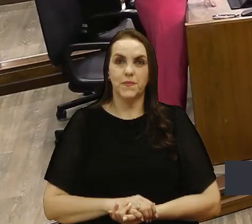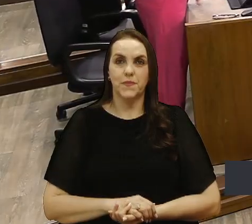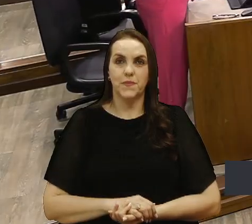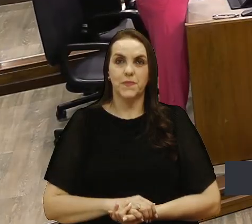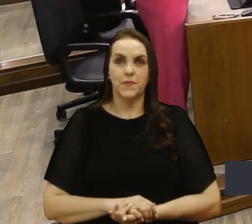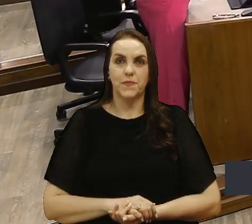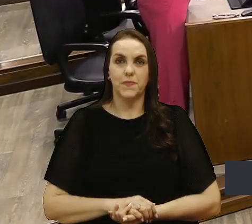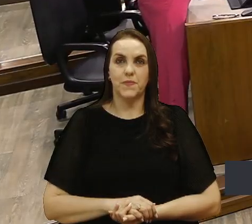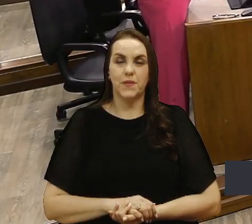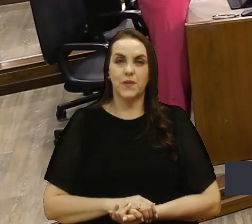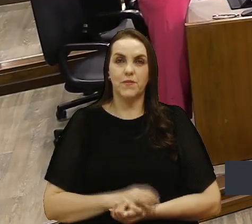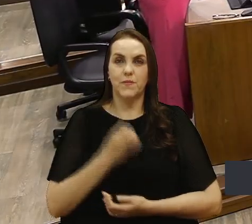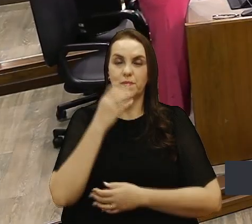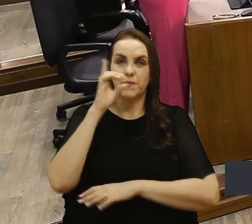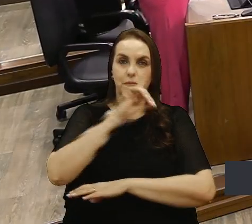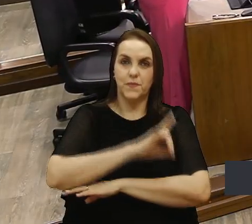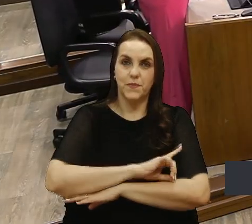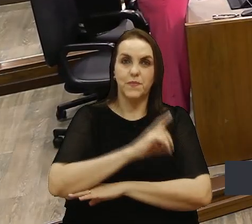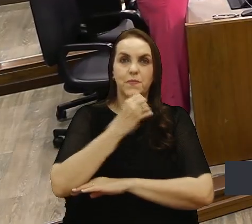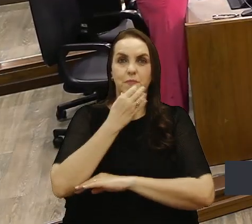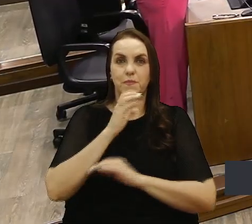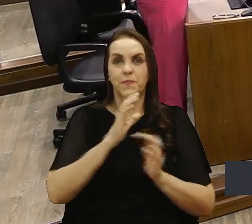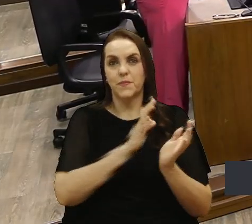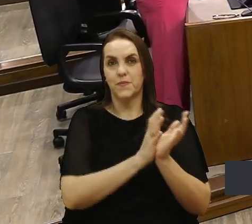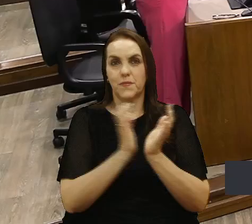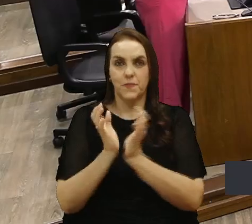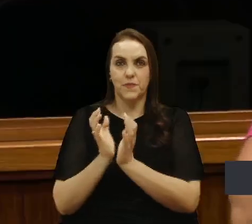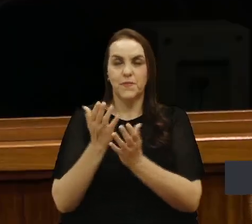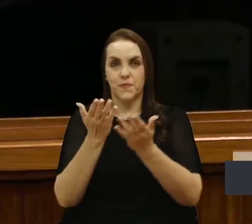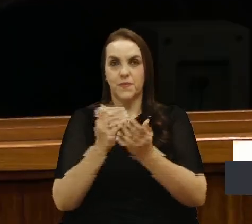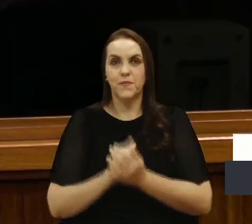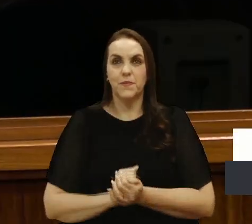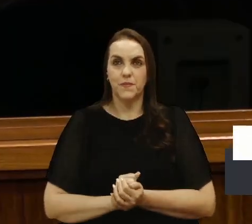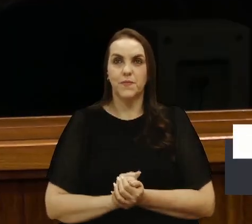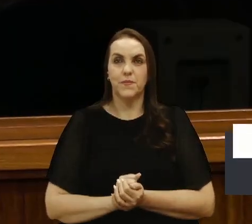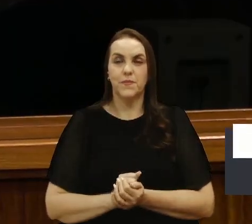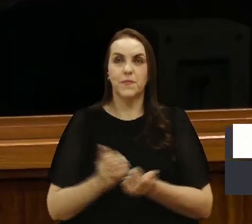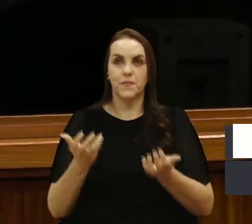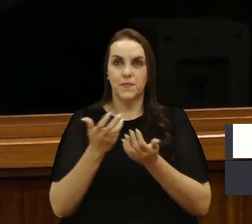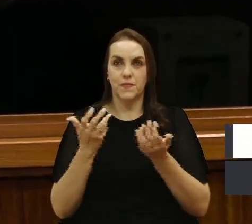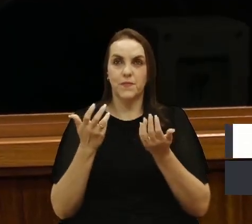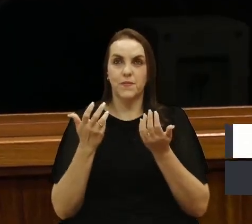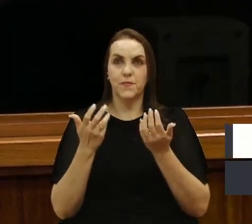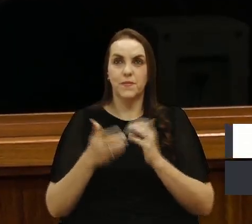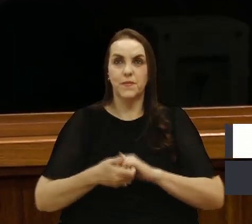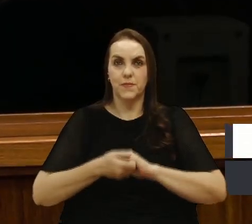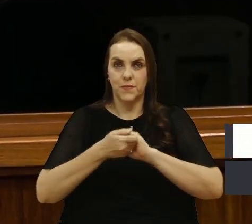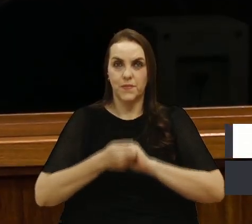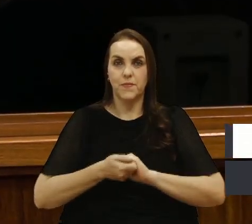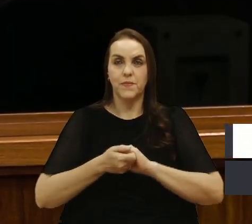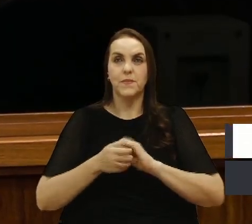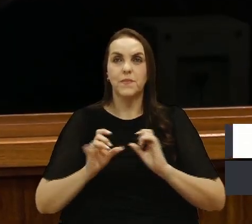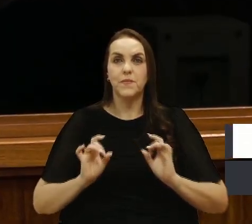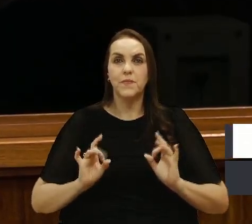Bom dia, colegas, bom dia quem nos acompanha. Eu quero fazer hoje uma saudação especial